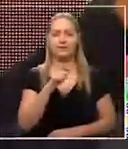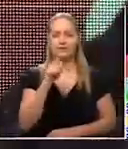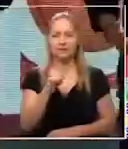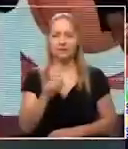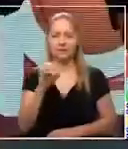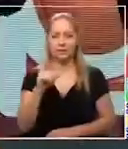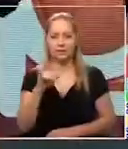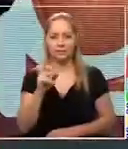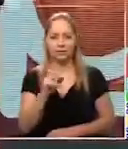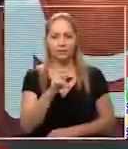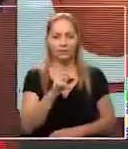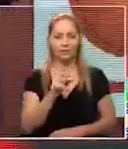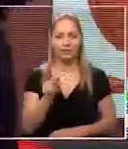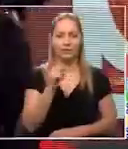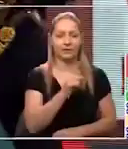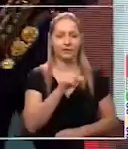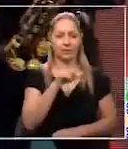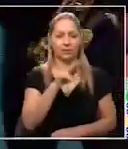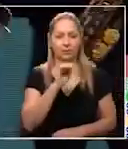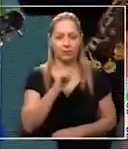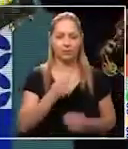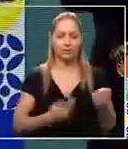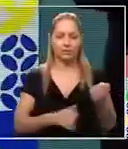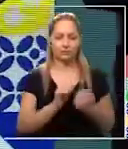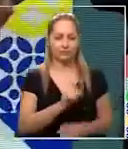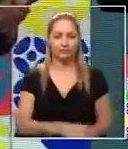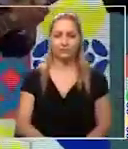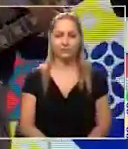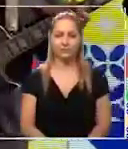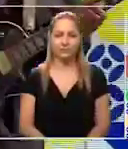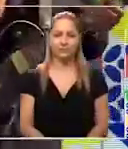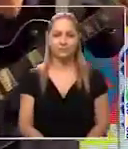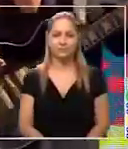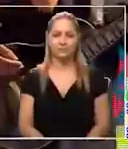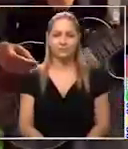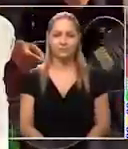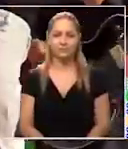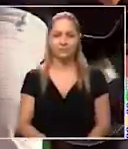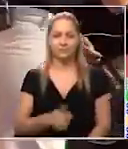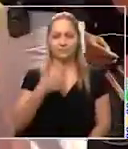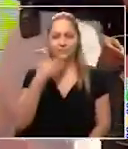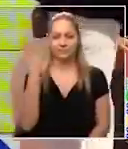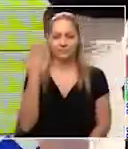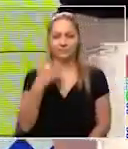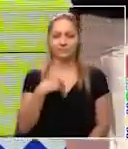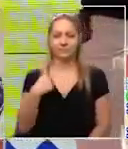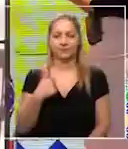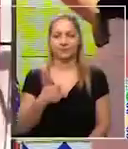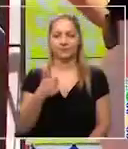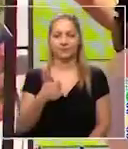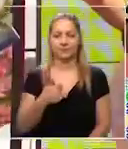O Veríssimo no sax. E o nosso amigo Luís da guitarra. Amigo Luís. Bom dia, como está? Bem,